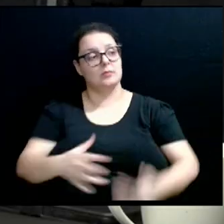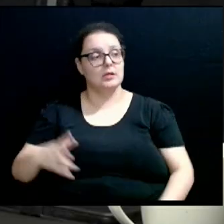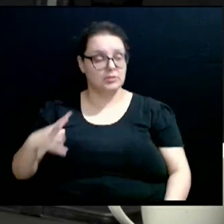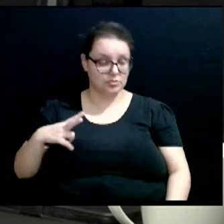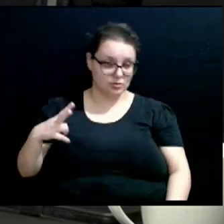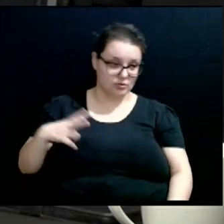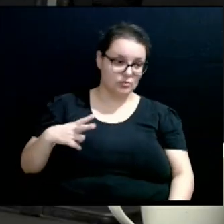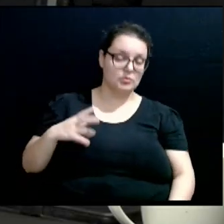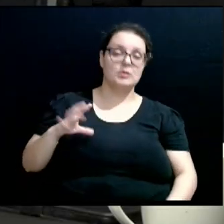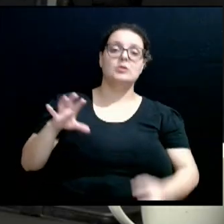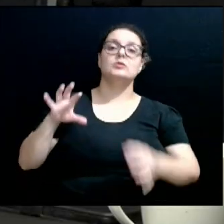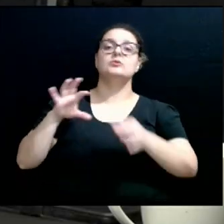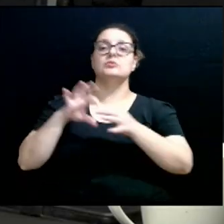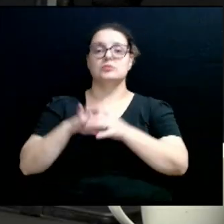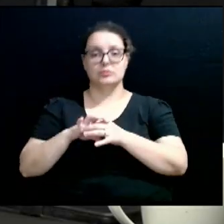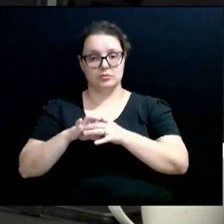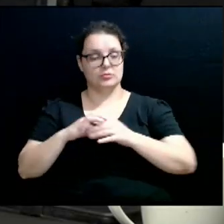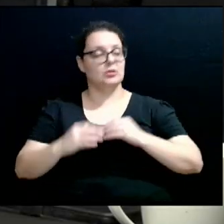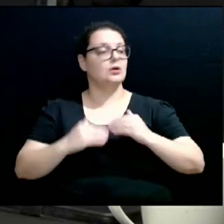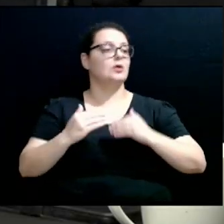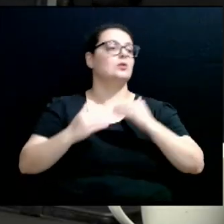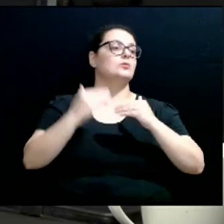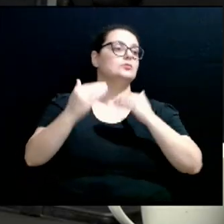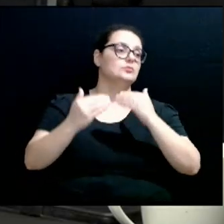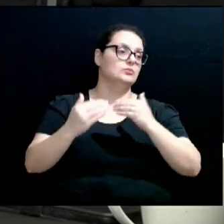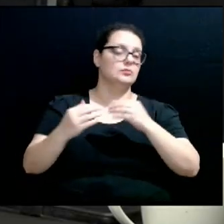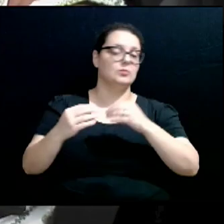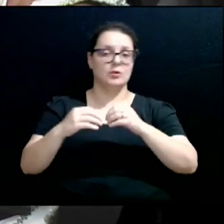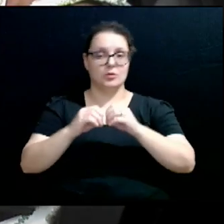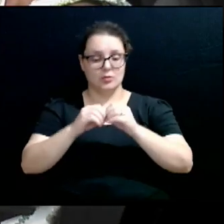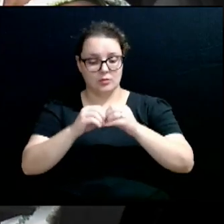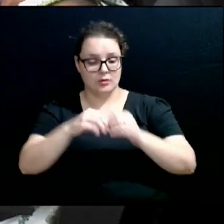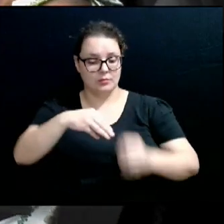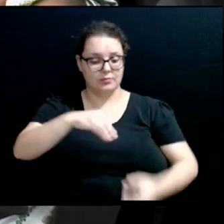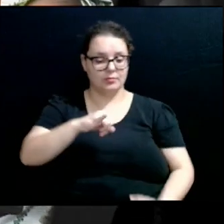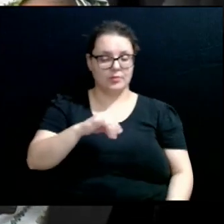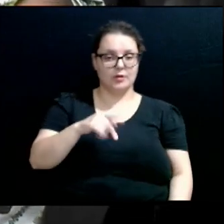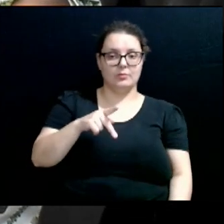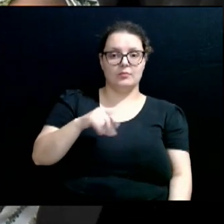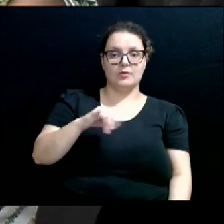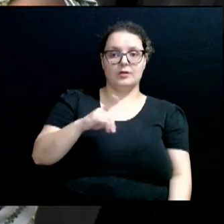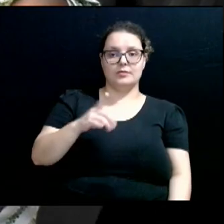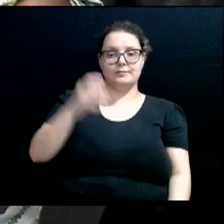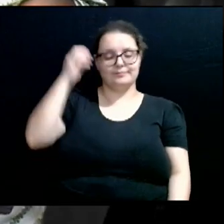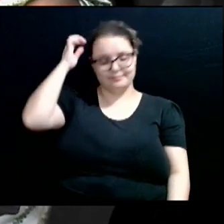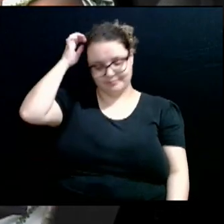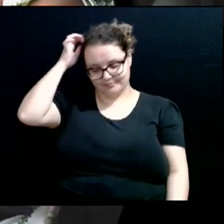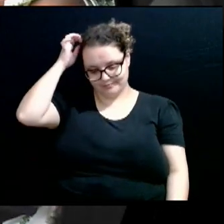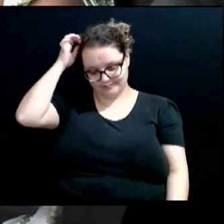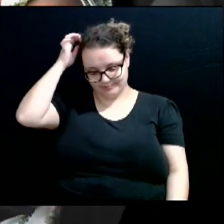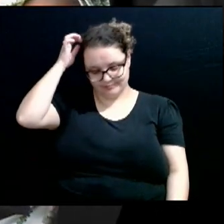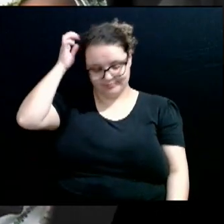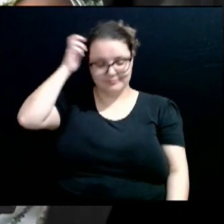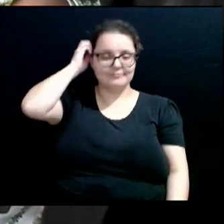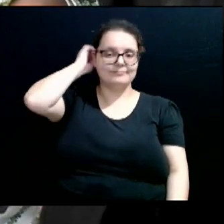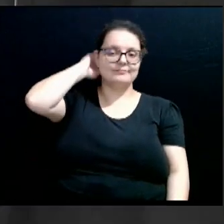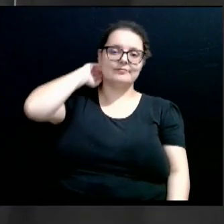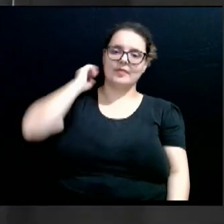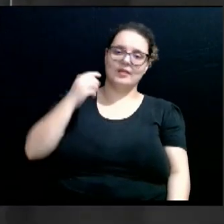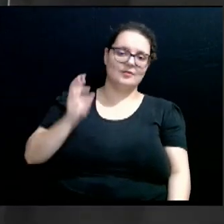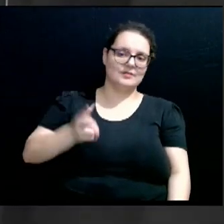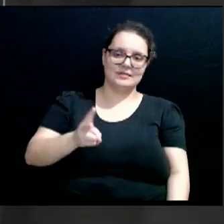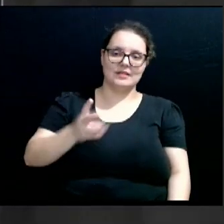à construção do Observatório MIPID. Nossa, eu desde muito pequena, né, que